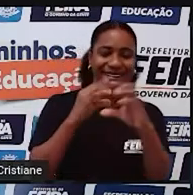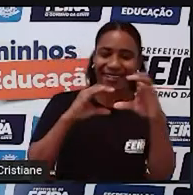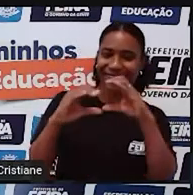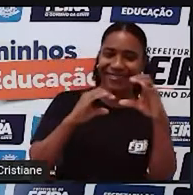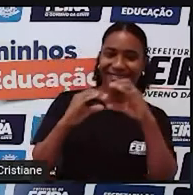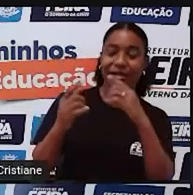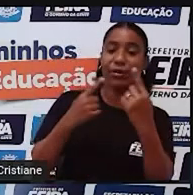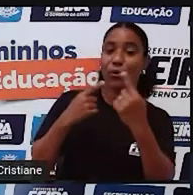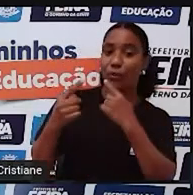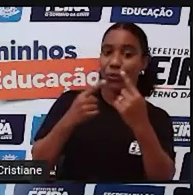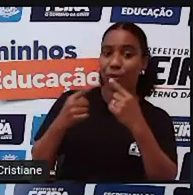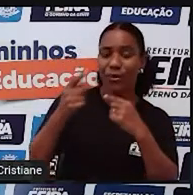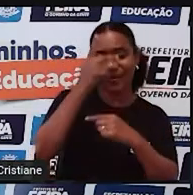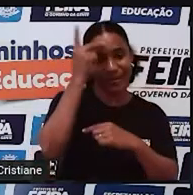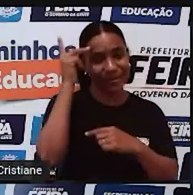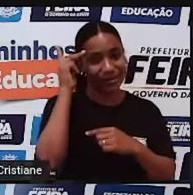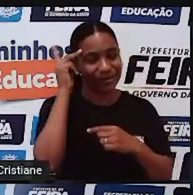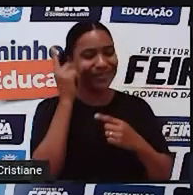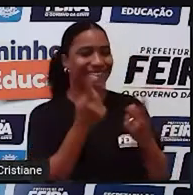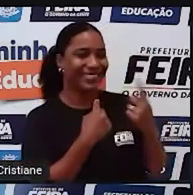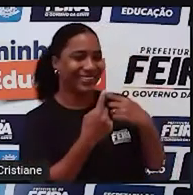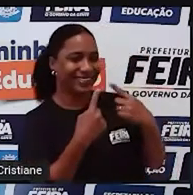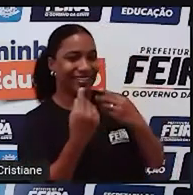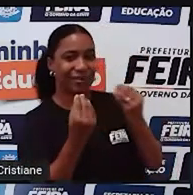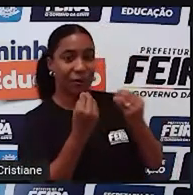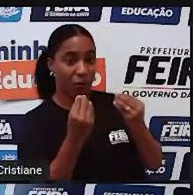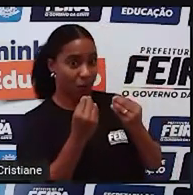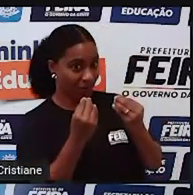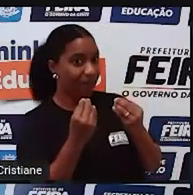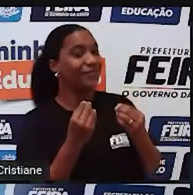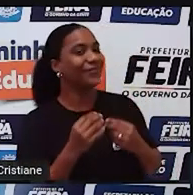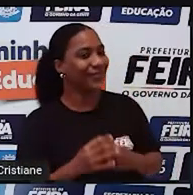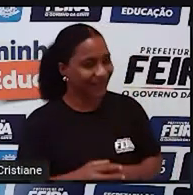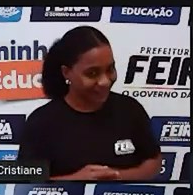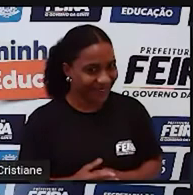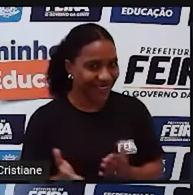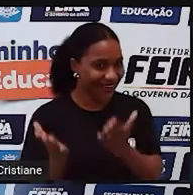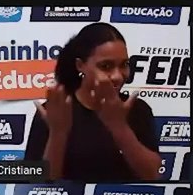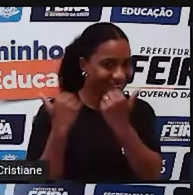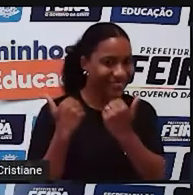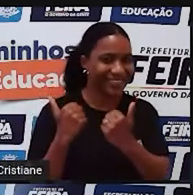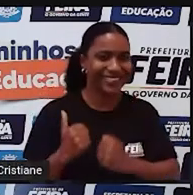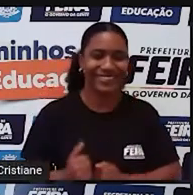ao chegar nos lugares e ao sair. Ok? Let's go!